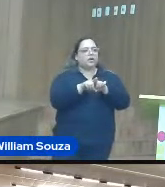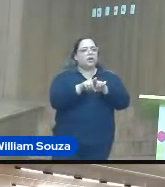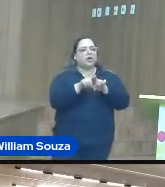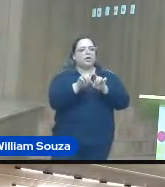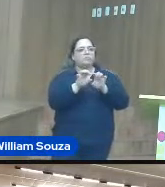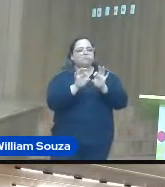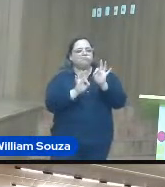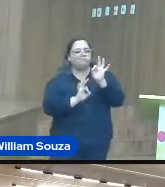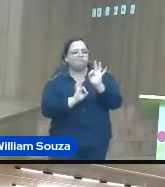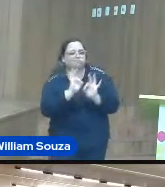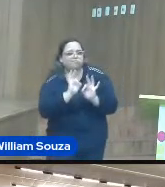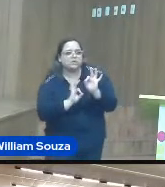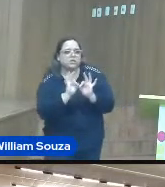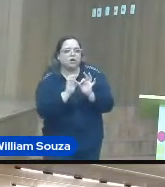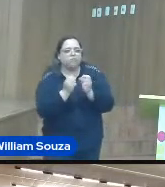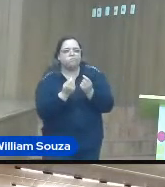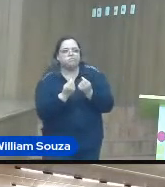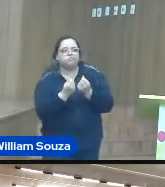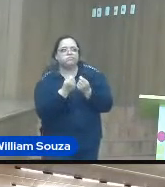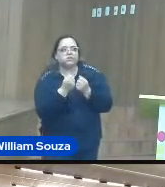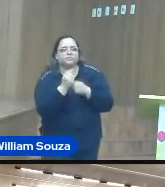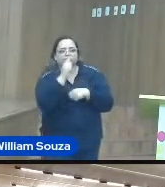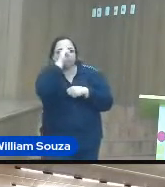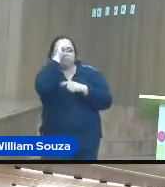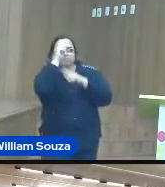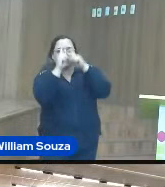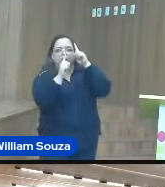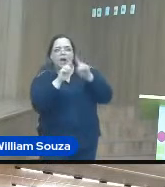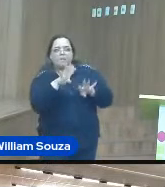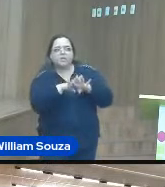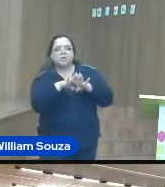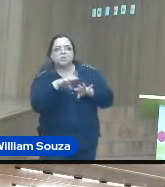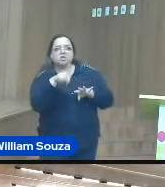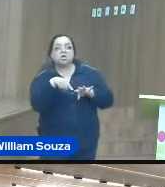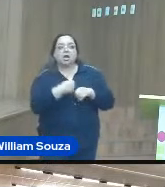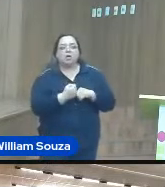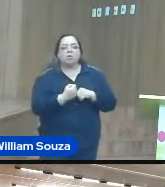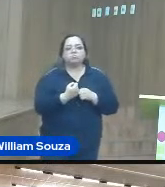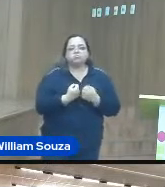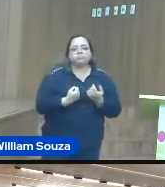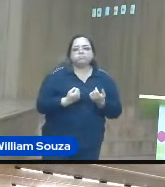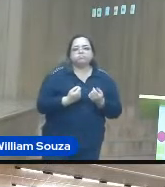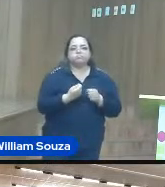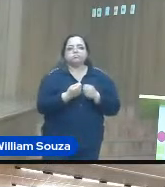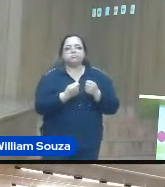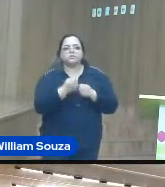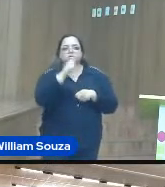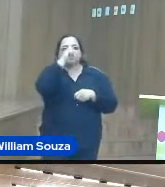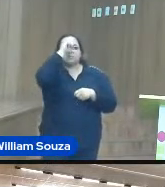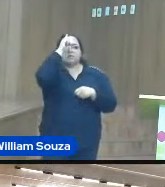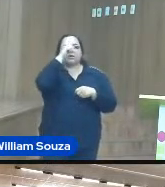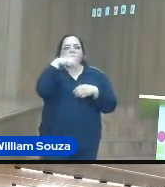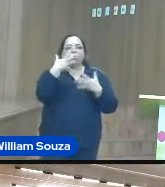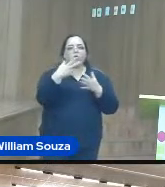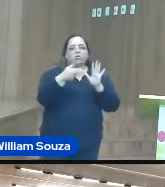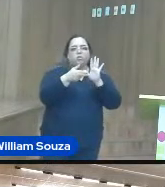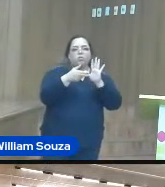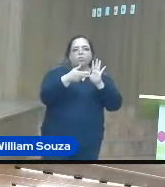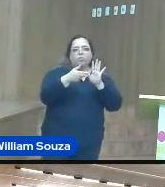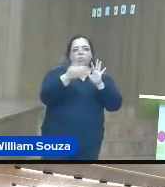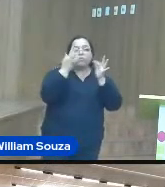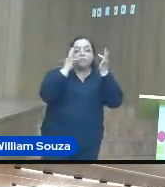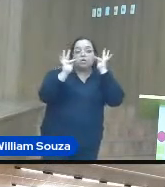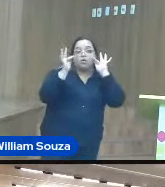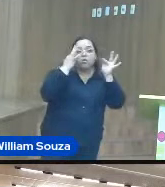manipulativo, um jogo dedutivo. A matemática é um jogo, né? Enquanto Platão via a matemática como